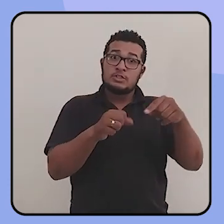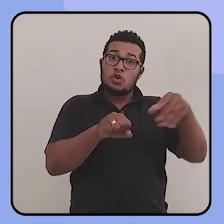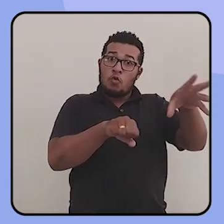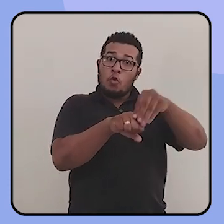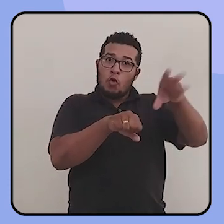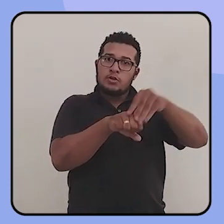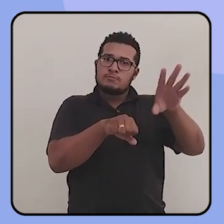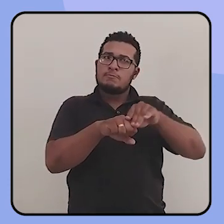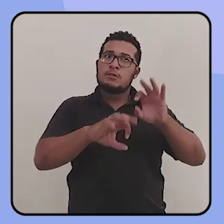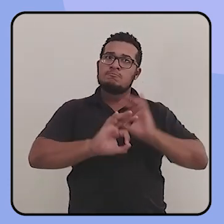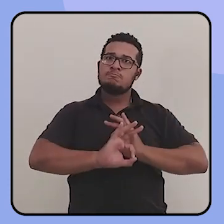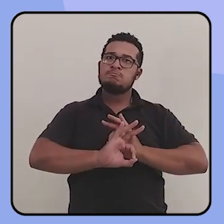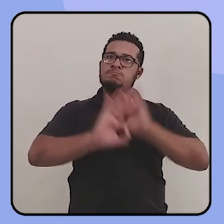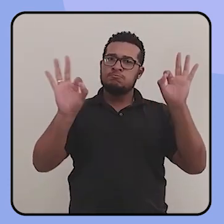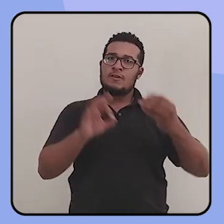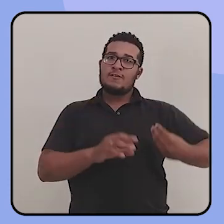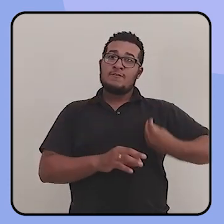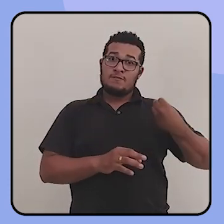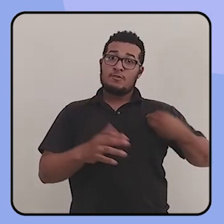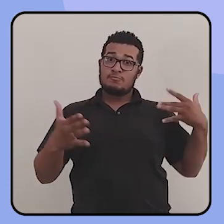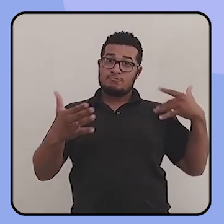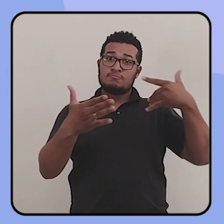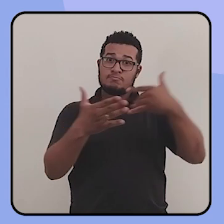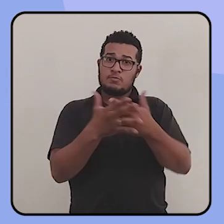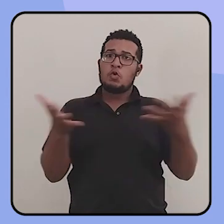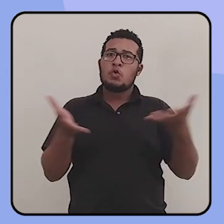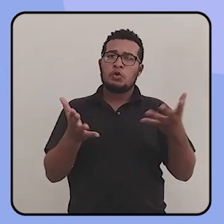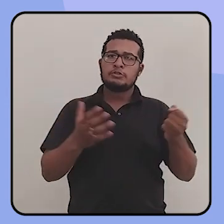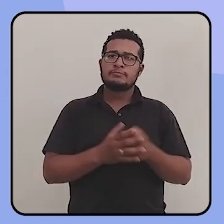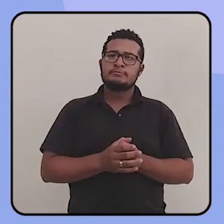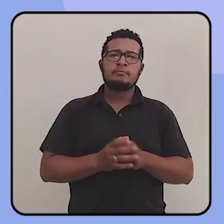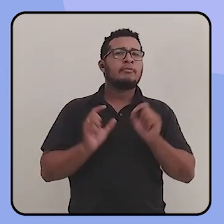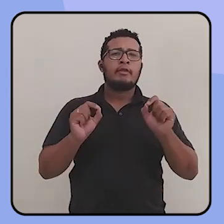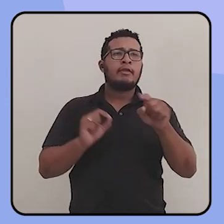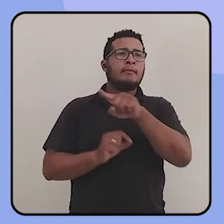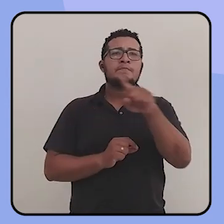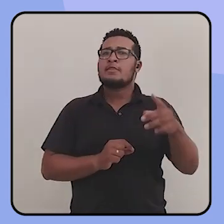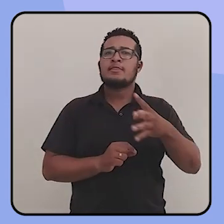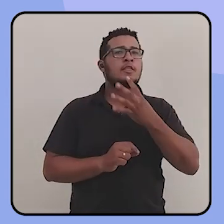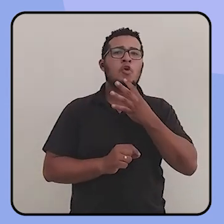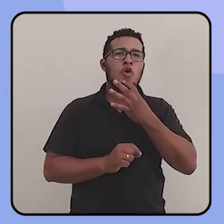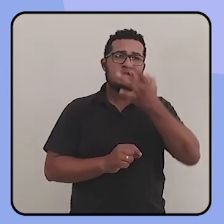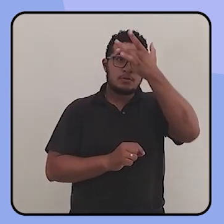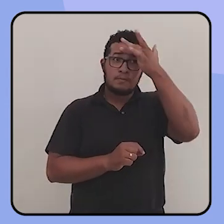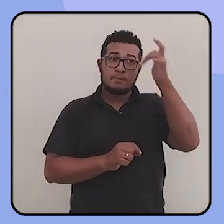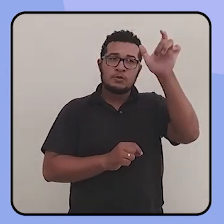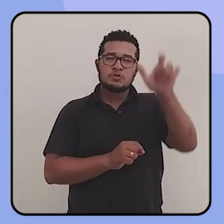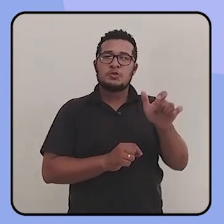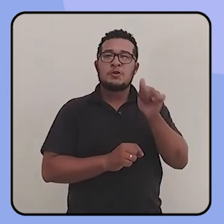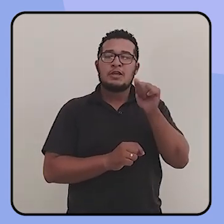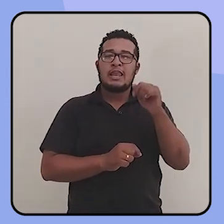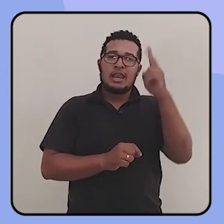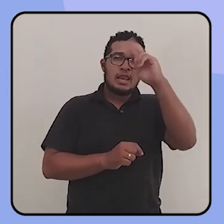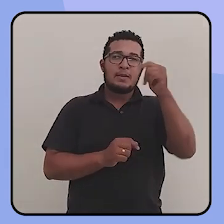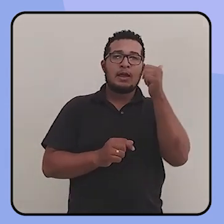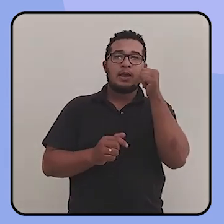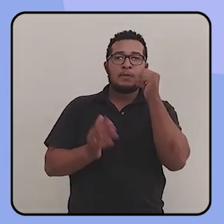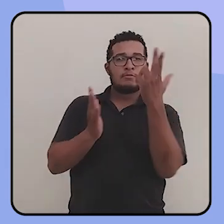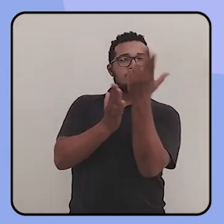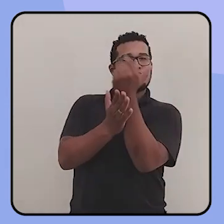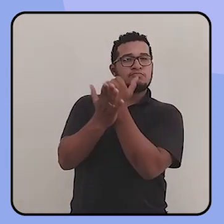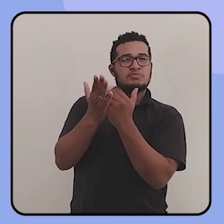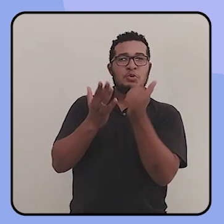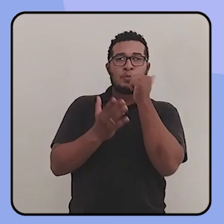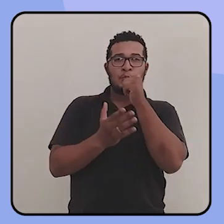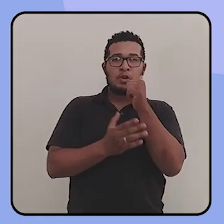de 60 a 70 pessoas de uma mesma família. Olha que família grande. O item